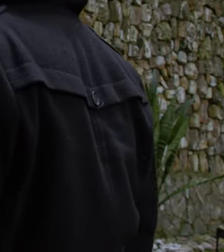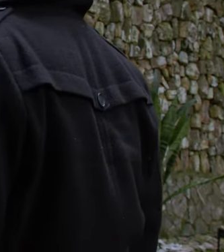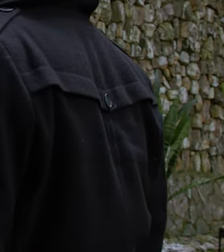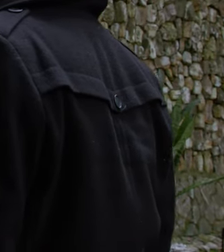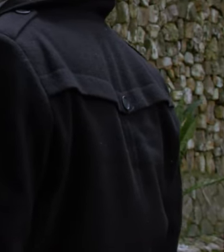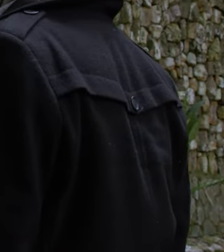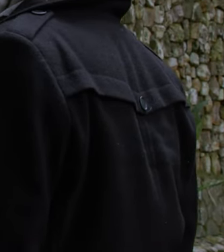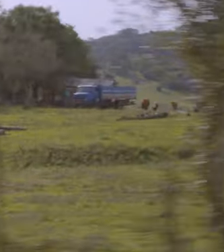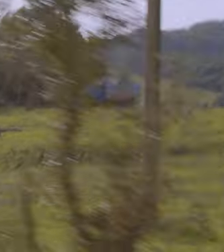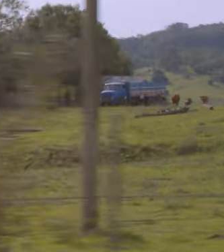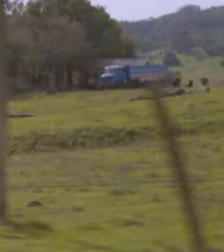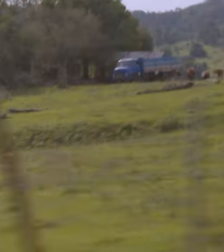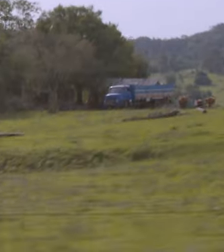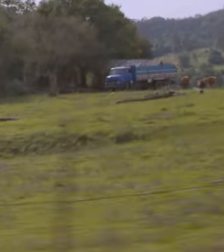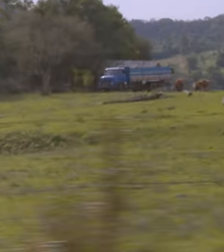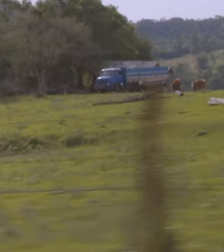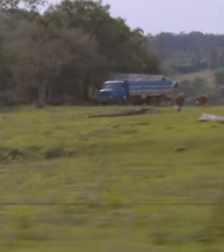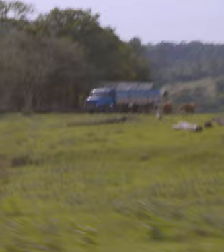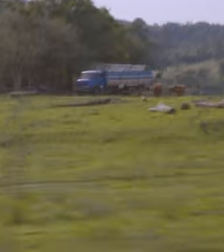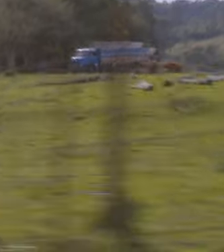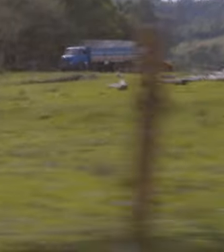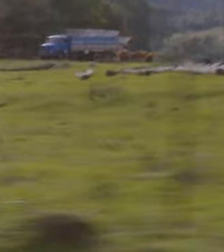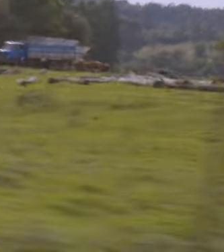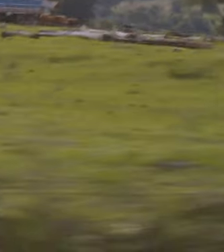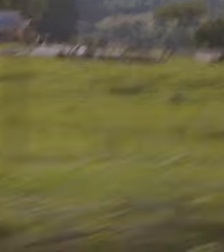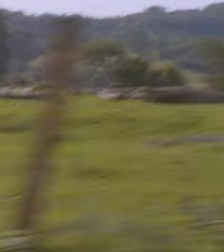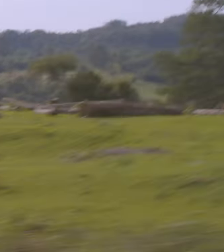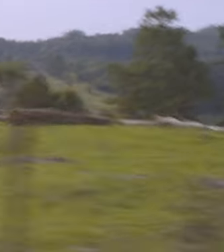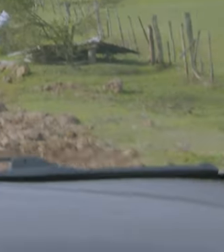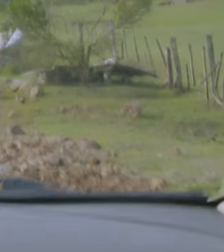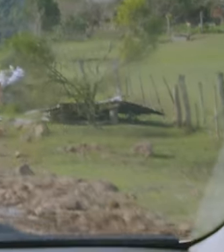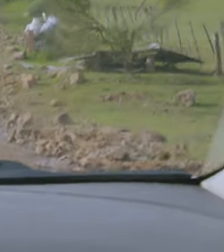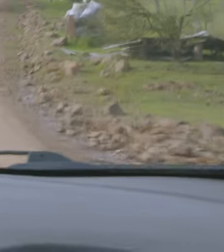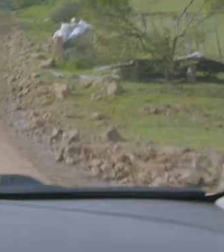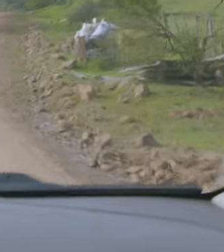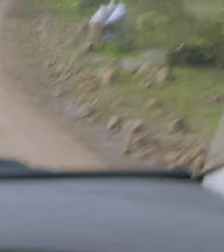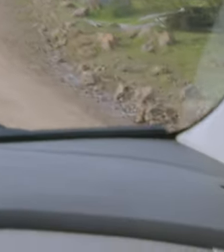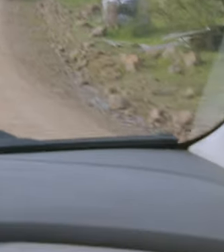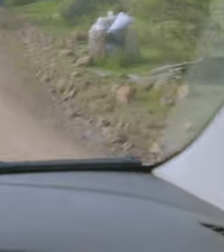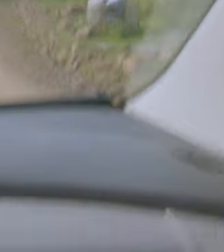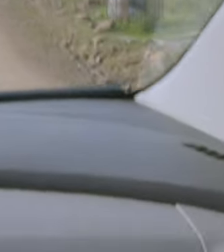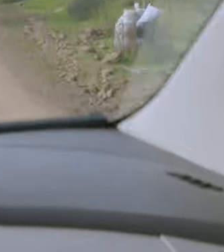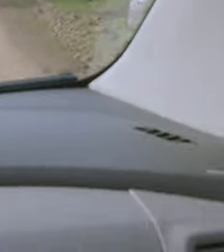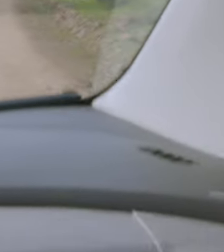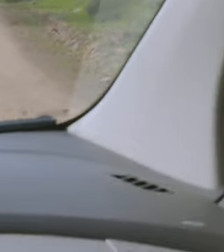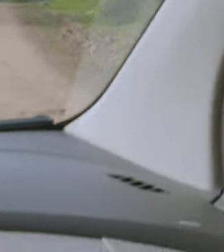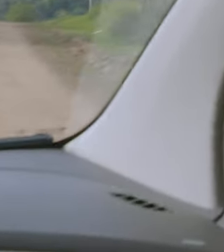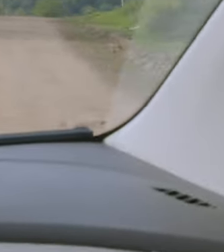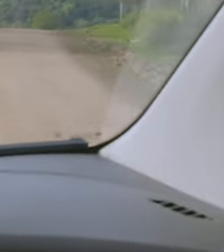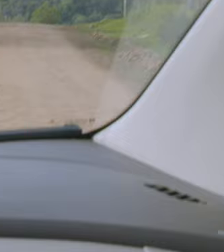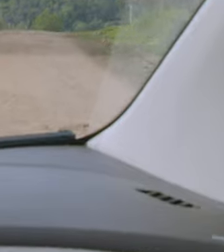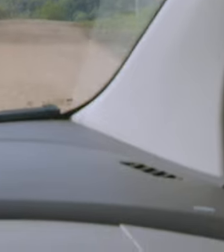de fósseis de árvores o carro eles andam por uma área rural com estrada de chão passam por uma